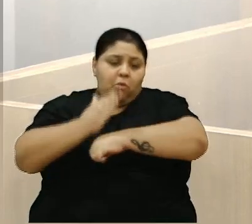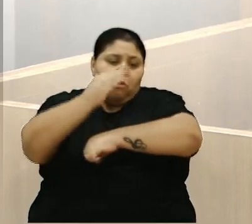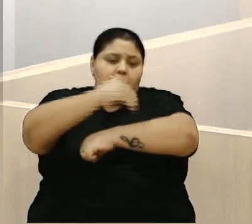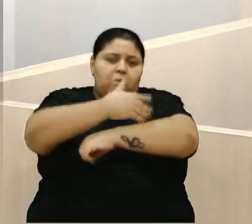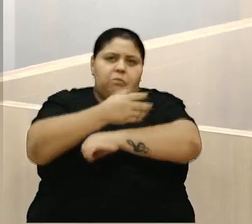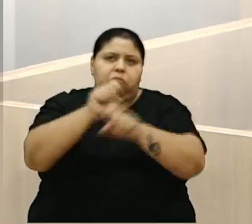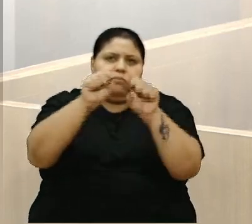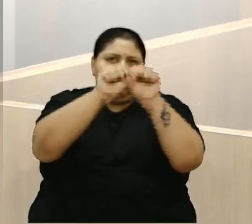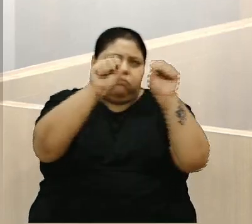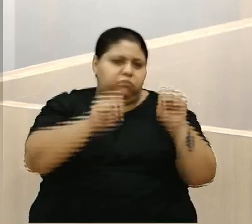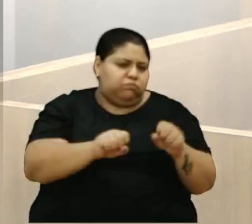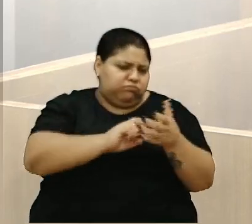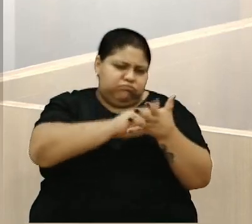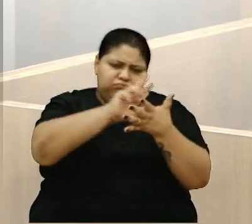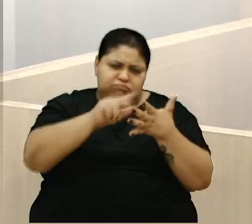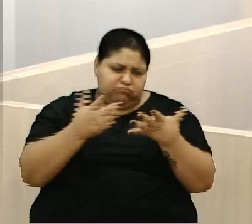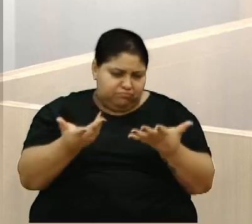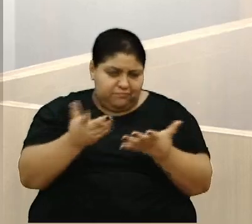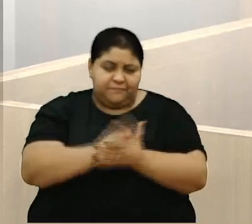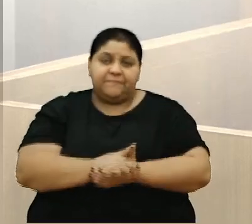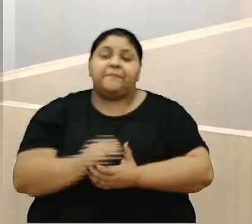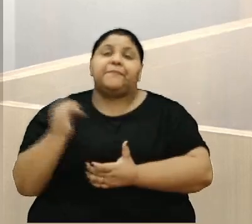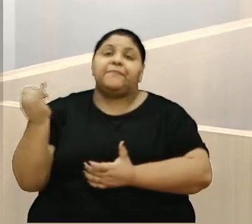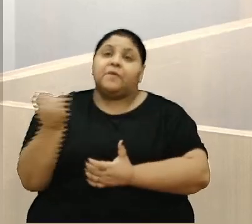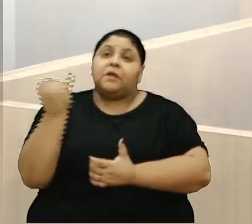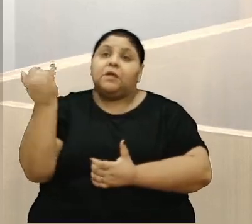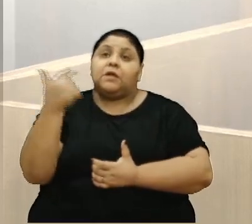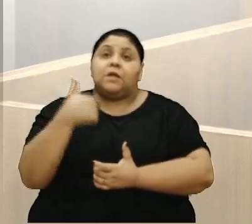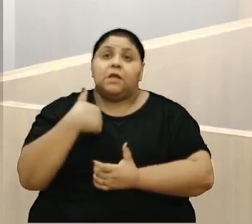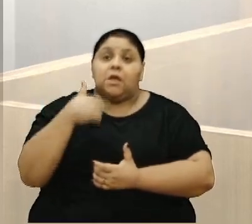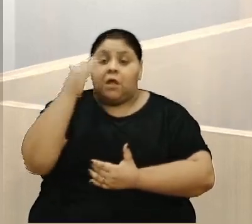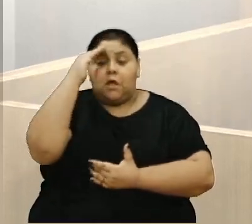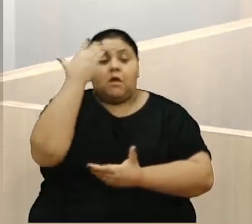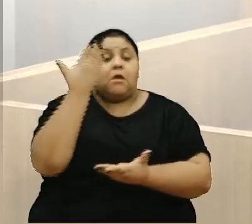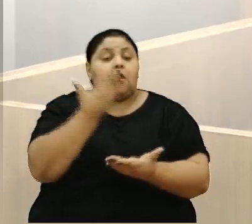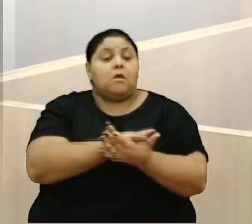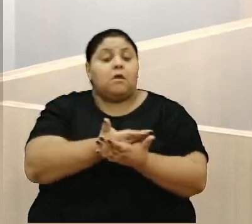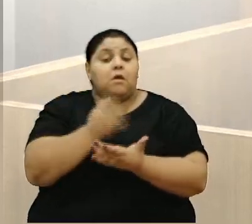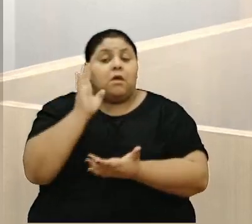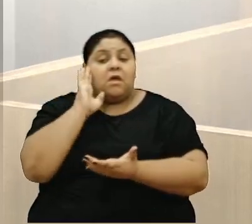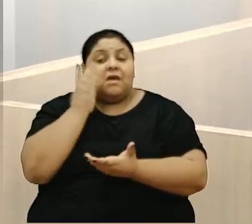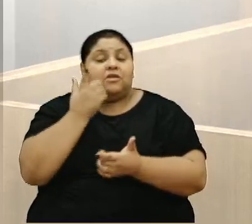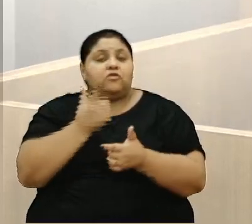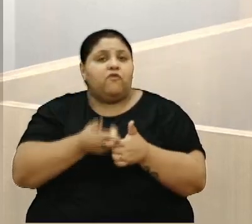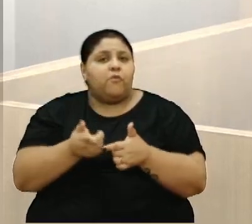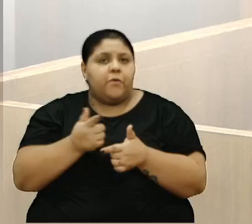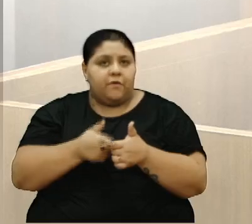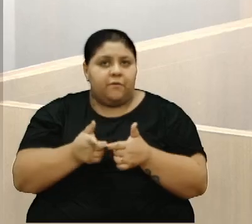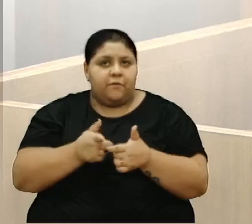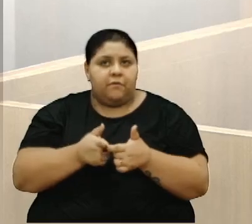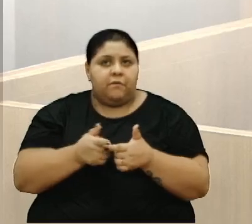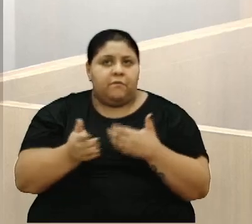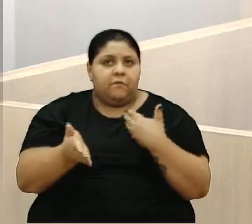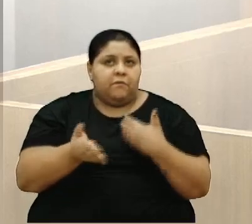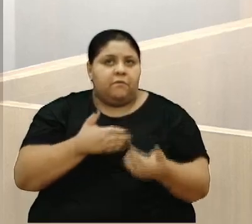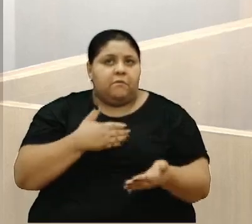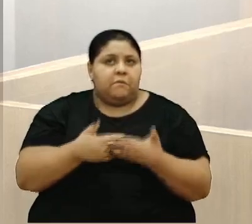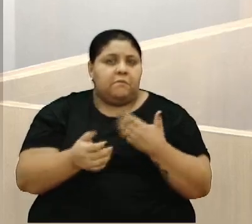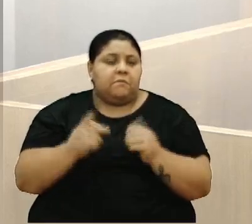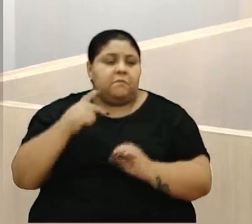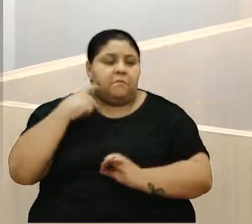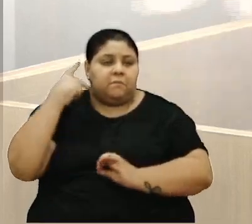enfim. O importante, né, no meu ponto de vista, é resolver o problema. indiferente de qual